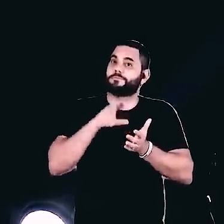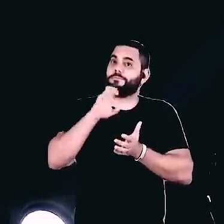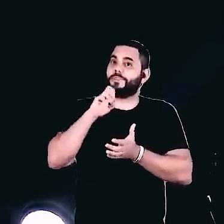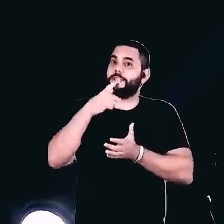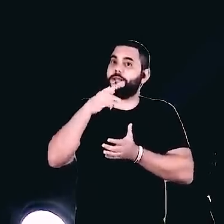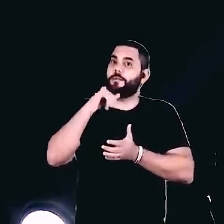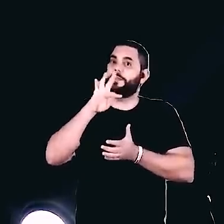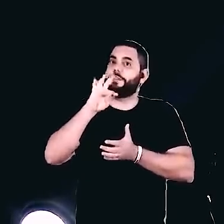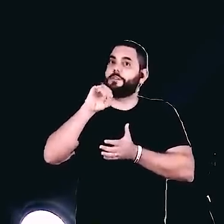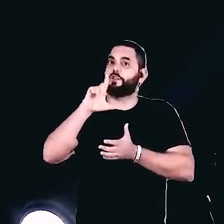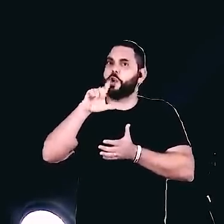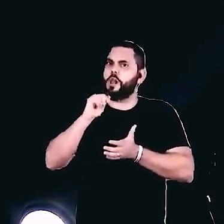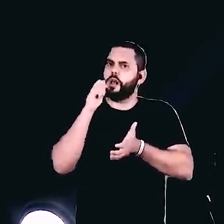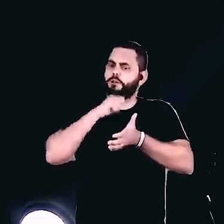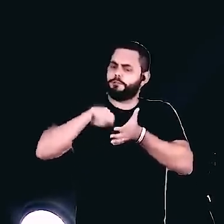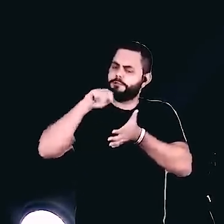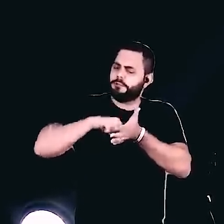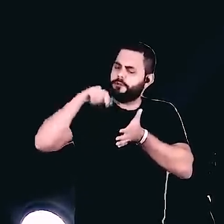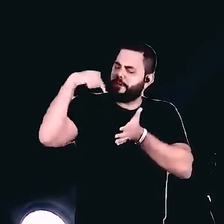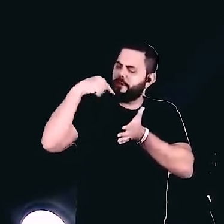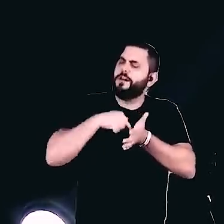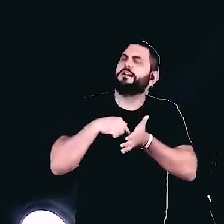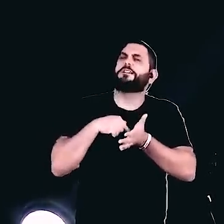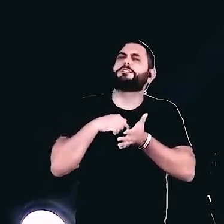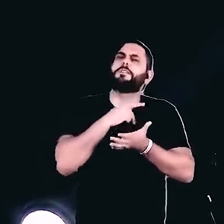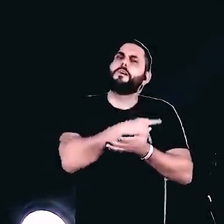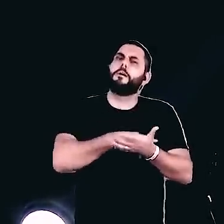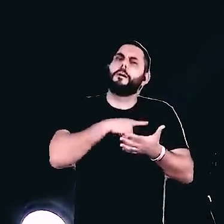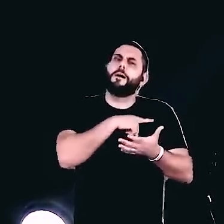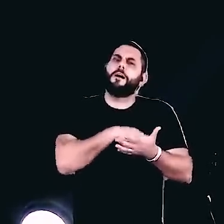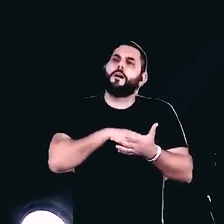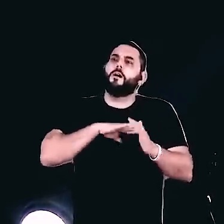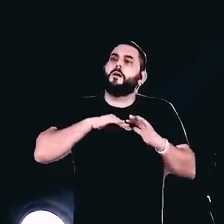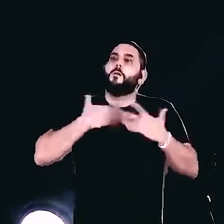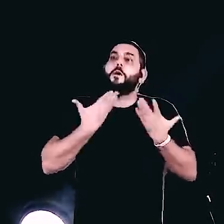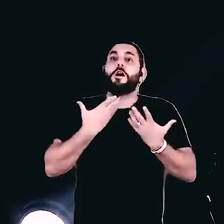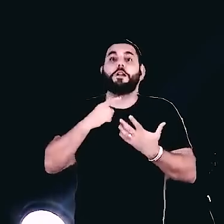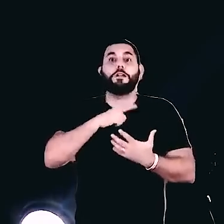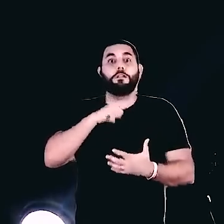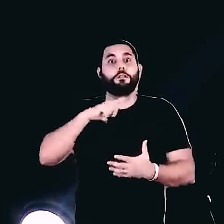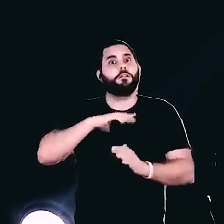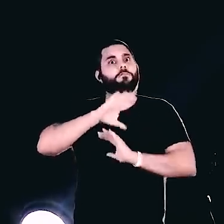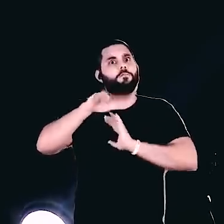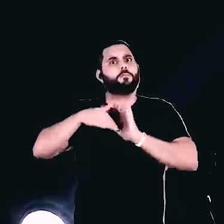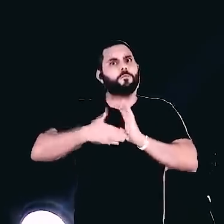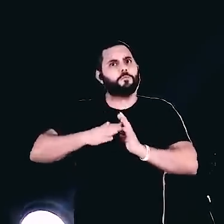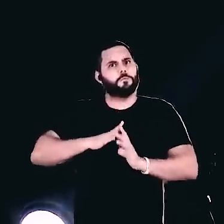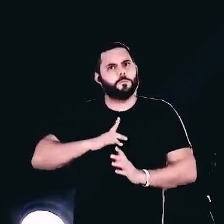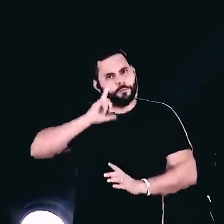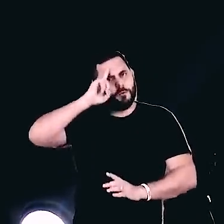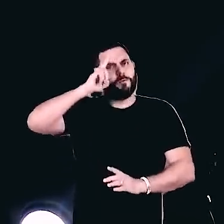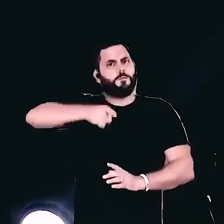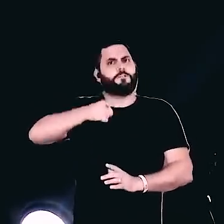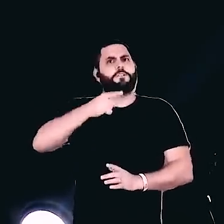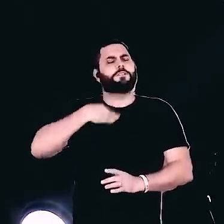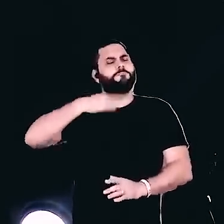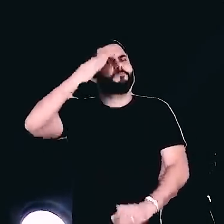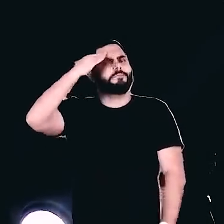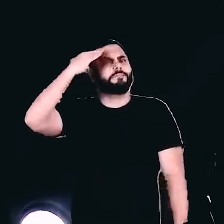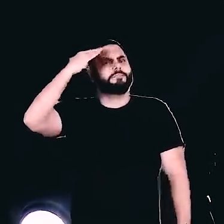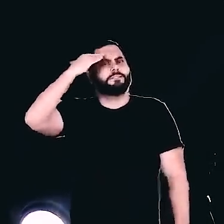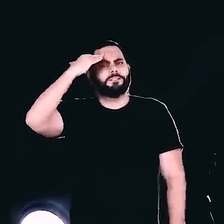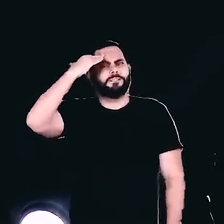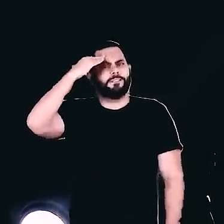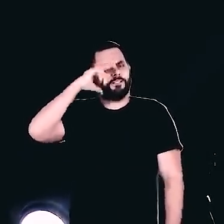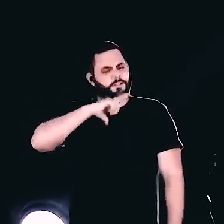E o apóstolo Paulo escreveu essa epístola, sabe, no auge da sua autoridade apostólica. Tendo plena consciência da